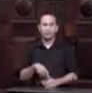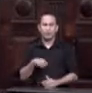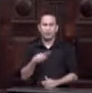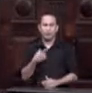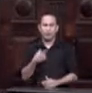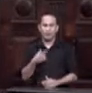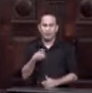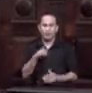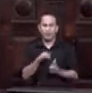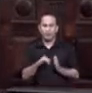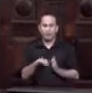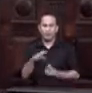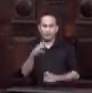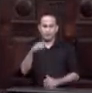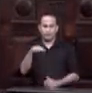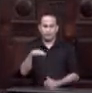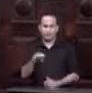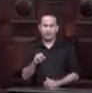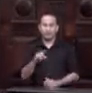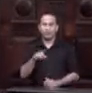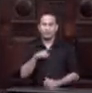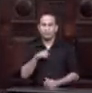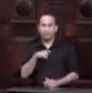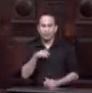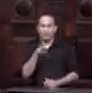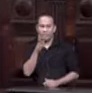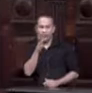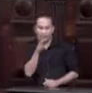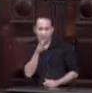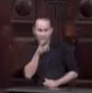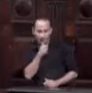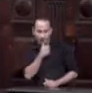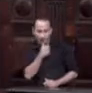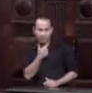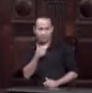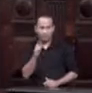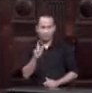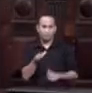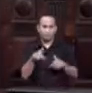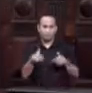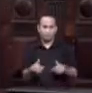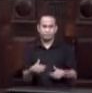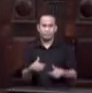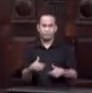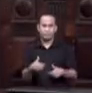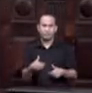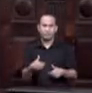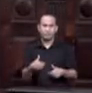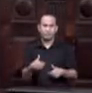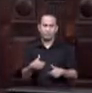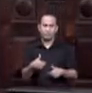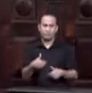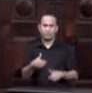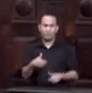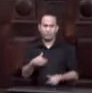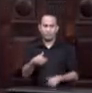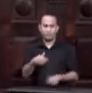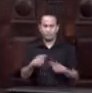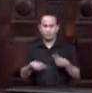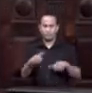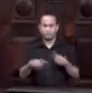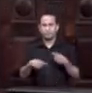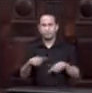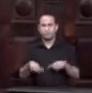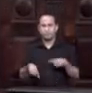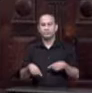da Lei Candir, que está andando a passos de cágado, não há vontade política do governo federal. Então, o Partido dos